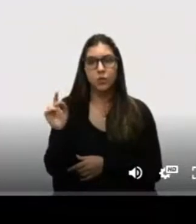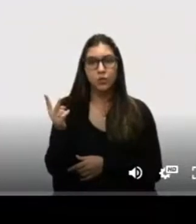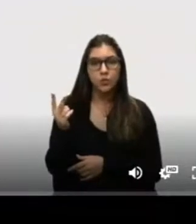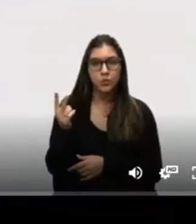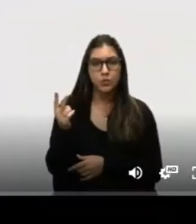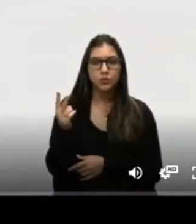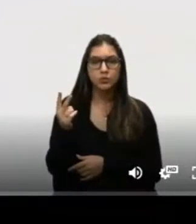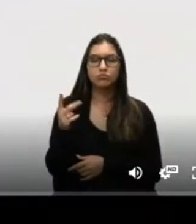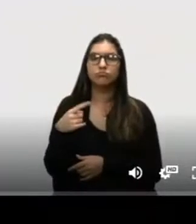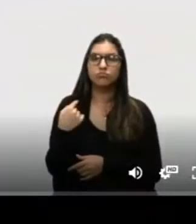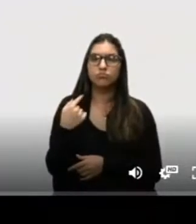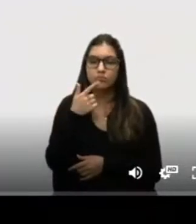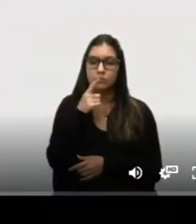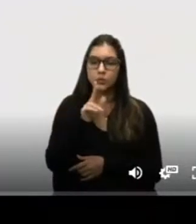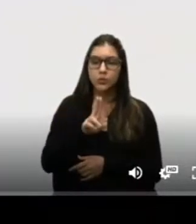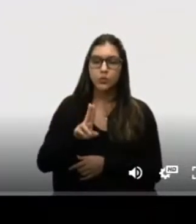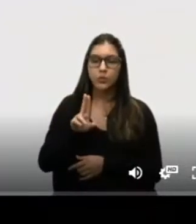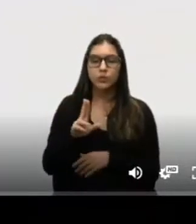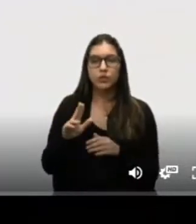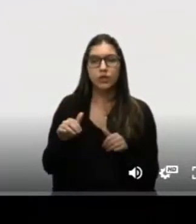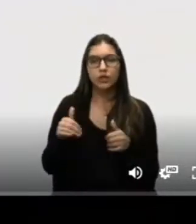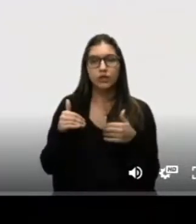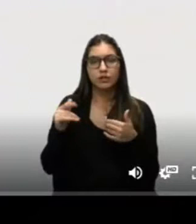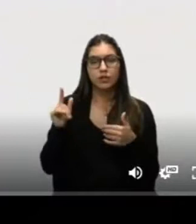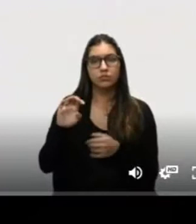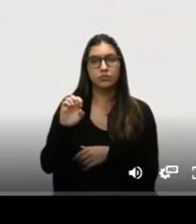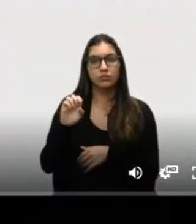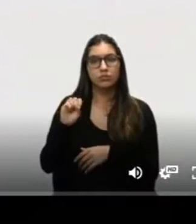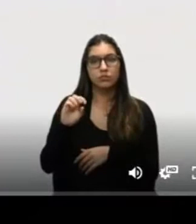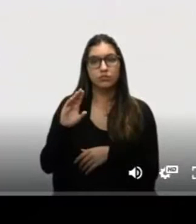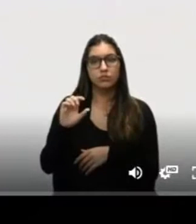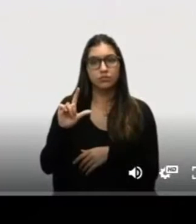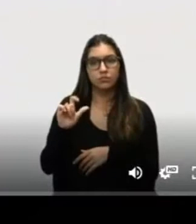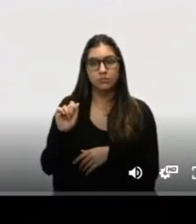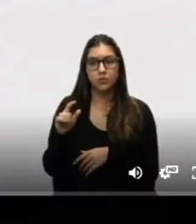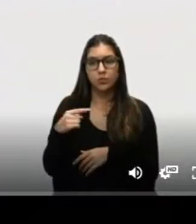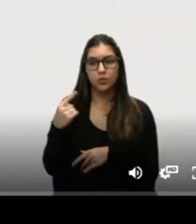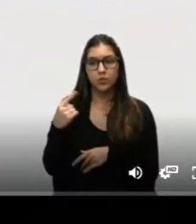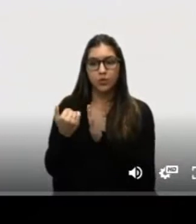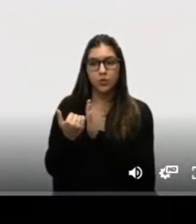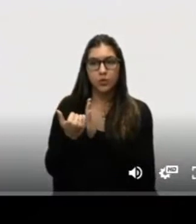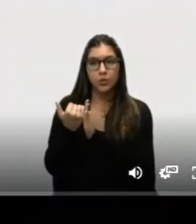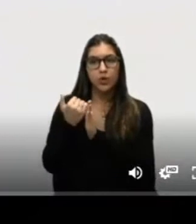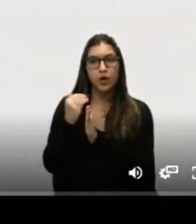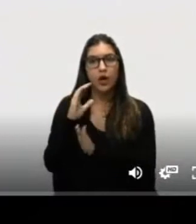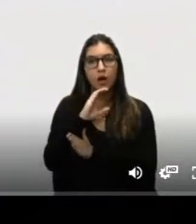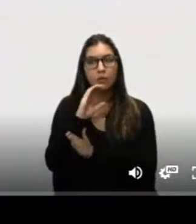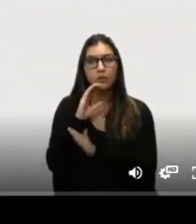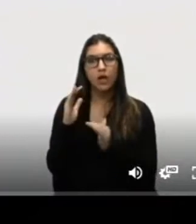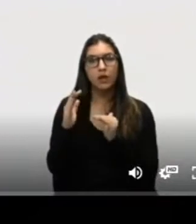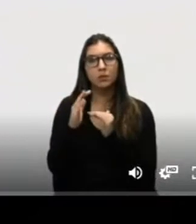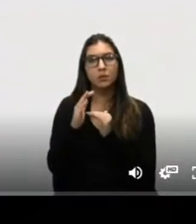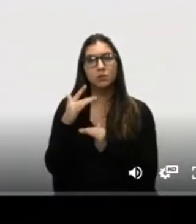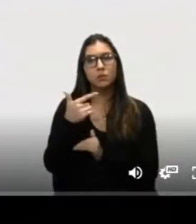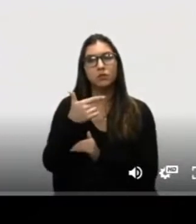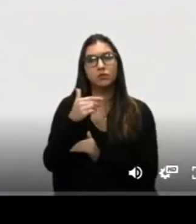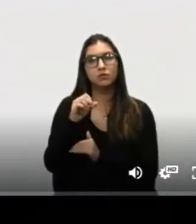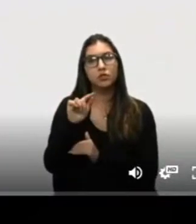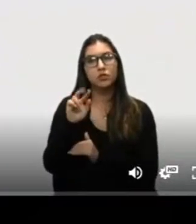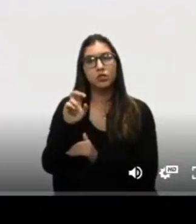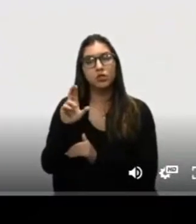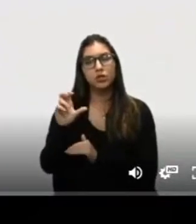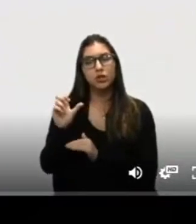compostos, nós vamos usar então essa escala. Nós vamos subir de forma rápida até uns 20 graus